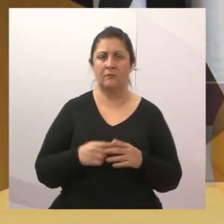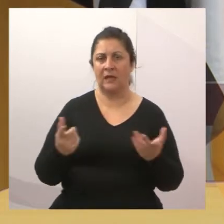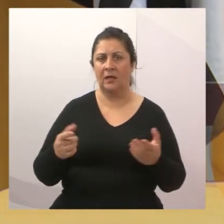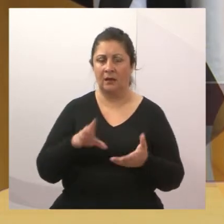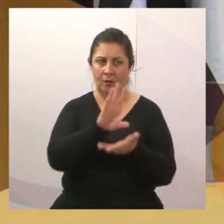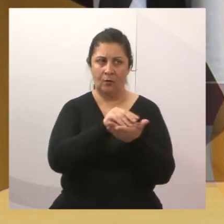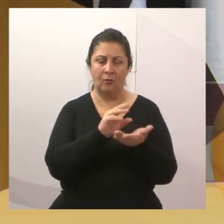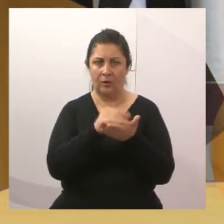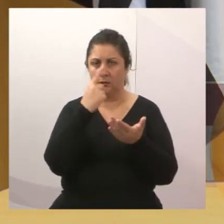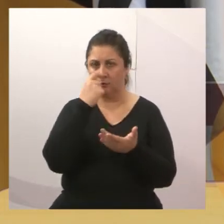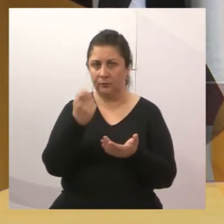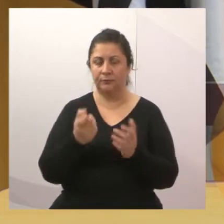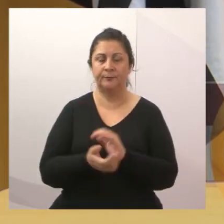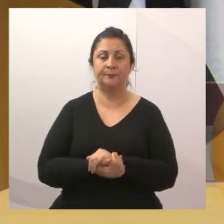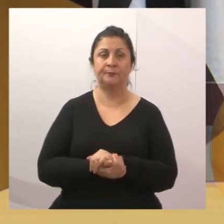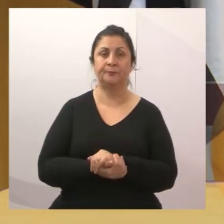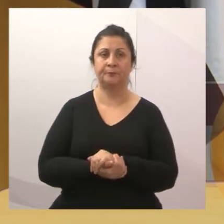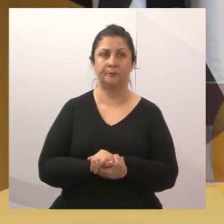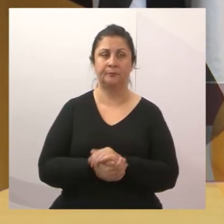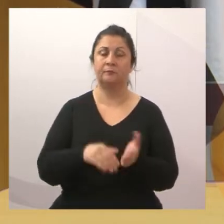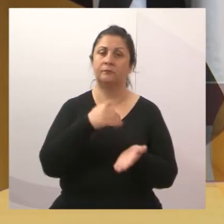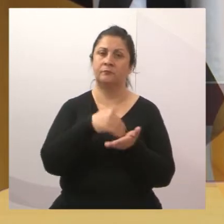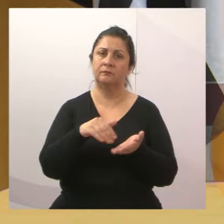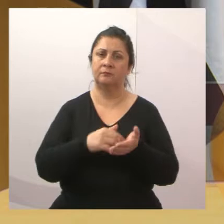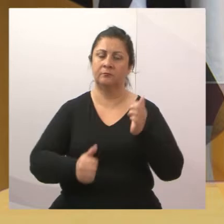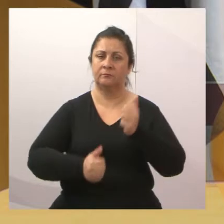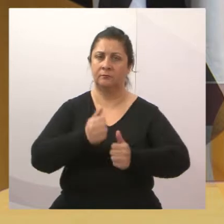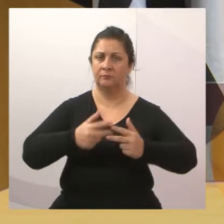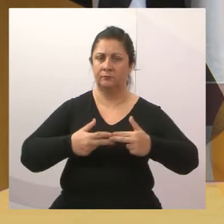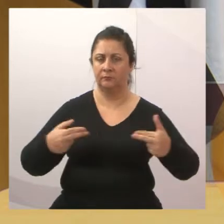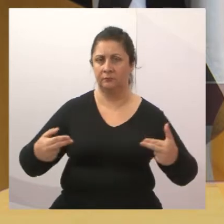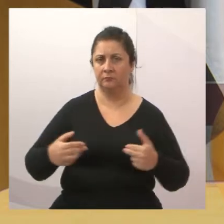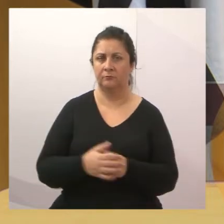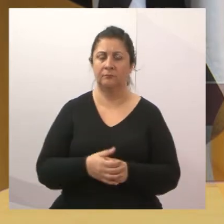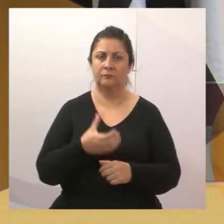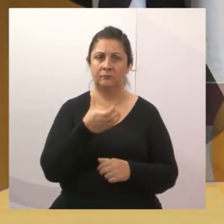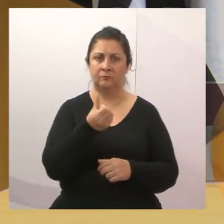do nosso município. Secretaria de Esporte e Recreação, R$